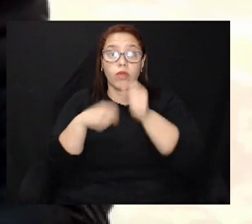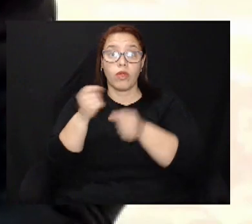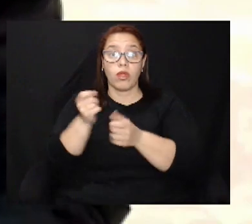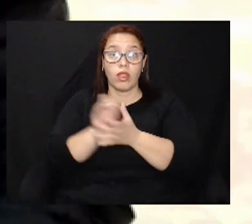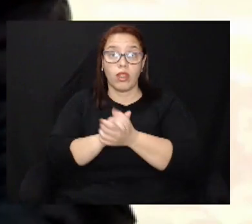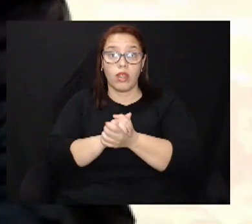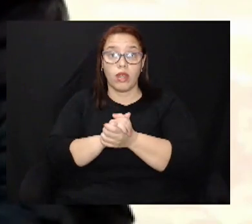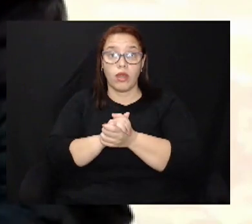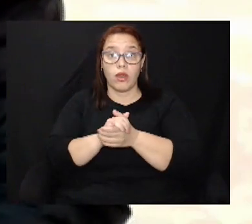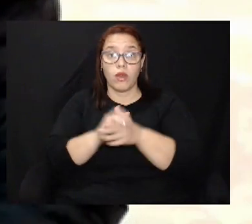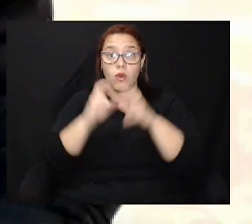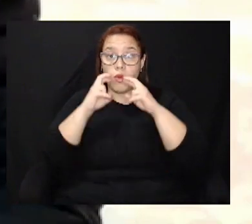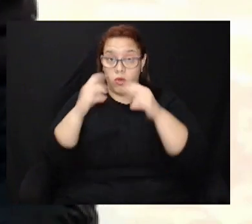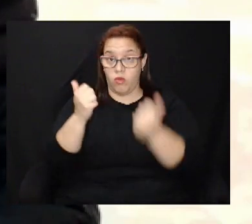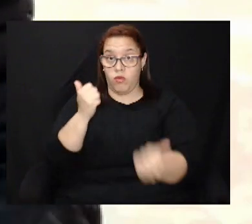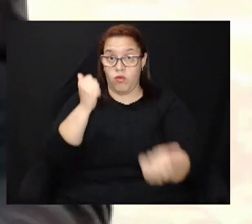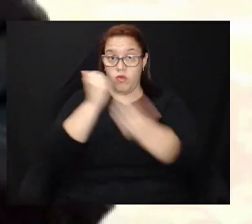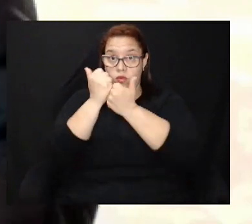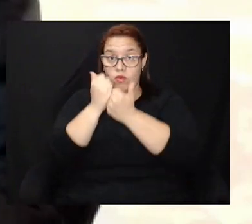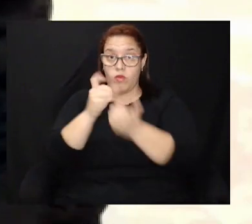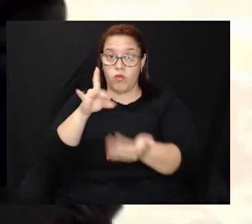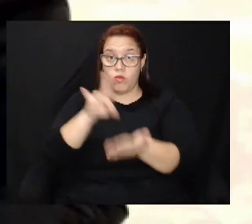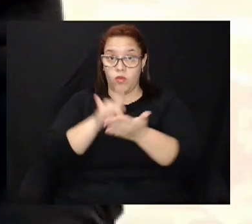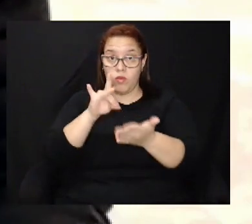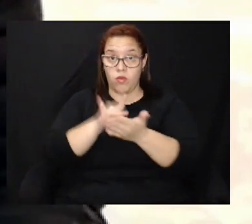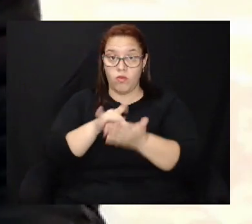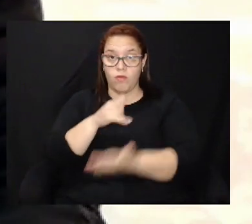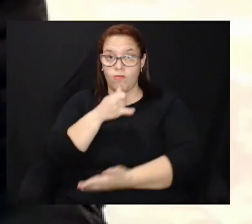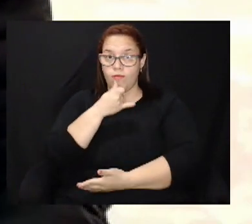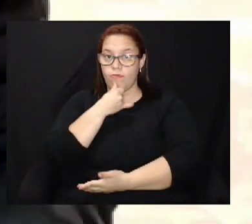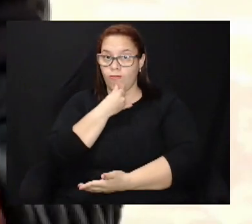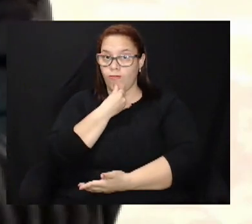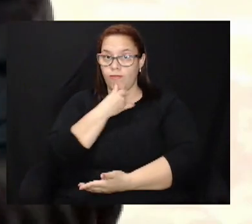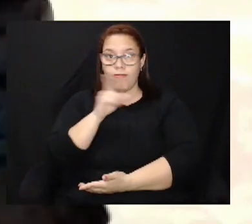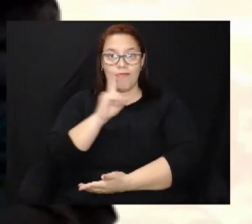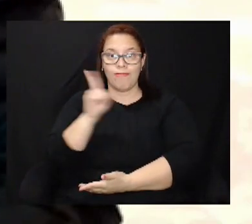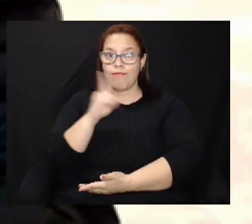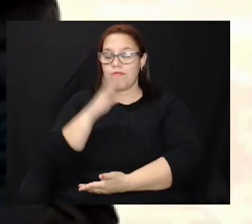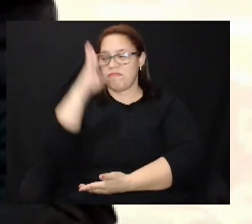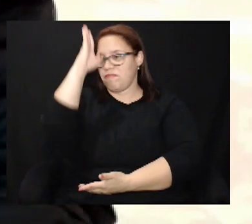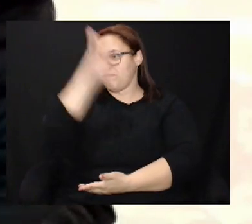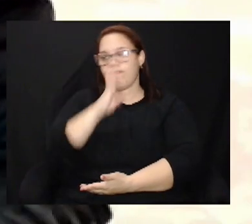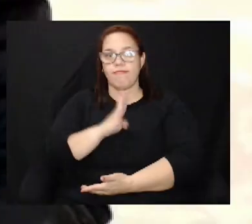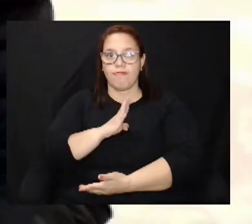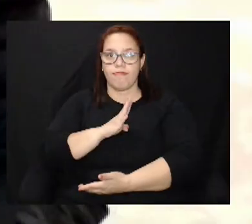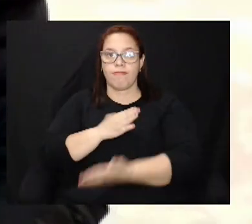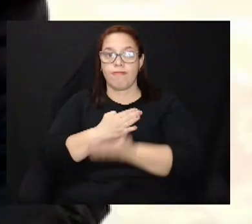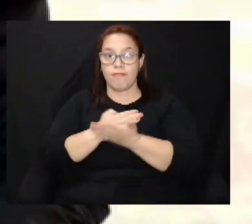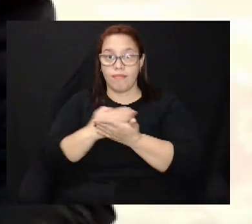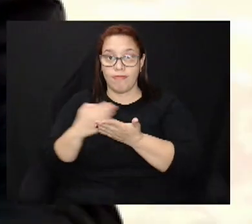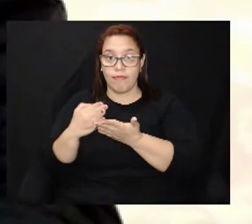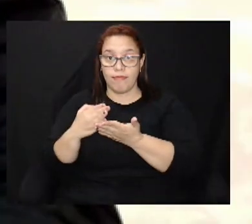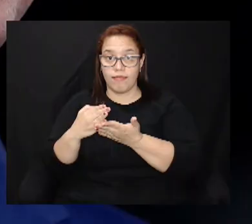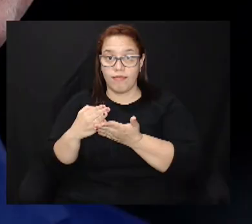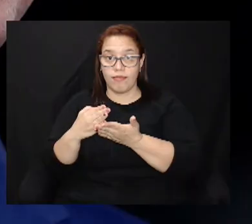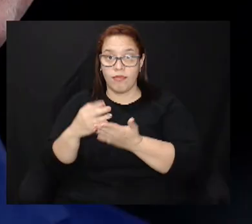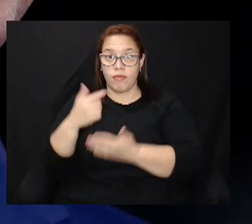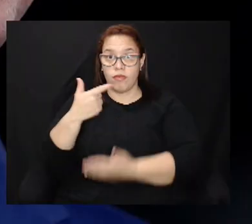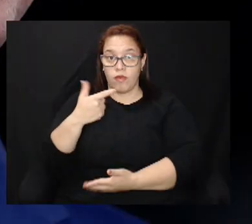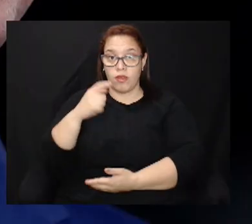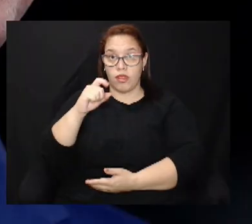favor da preservação, infelizmente, não foi nenhum brasileiro. Começou em